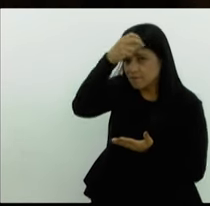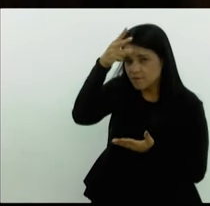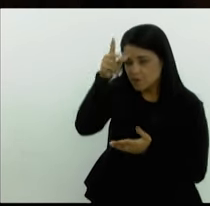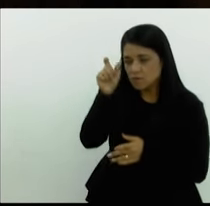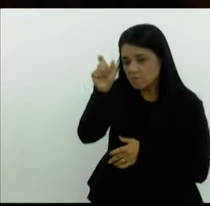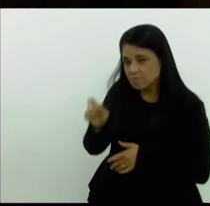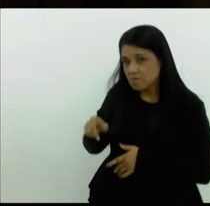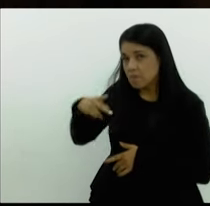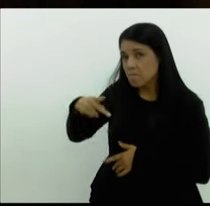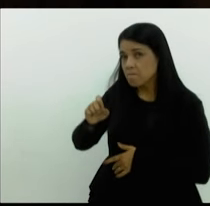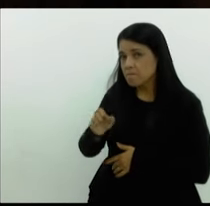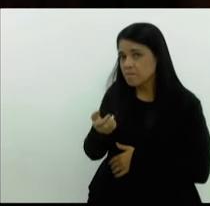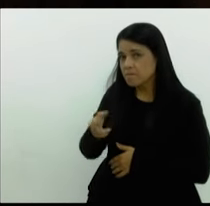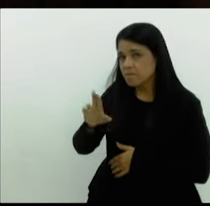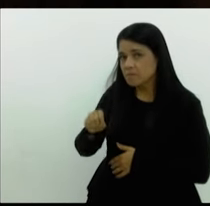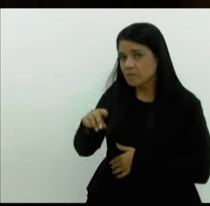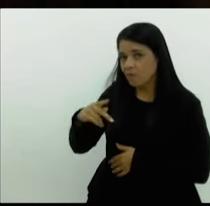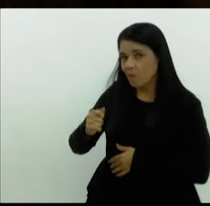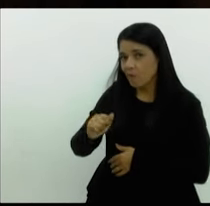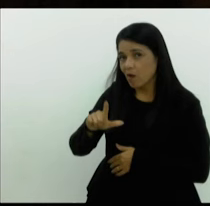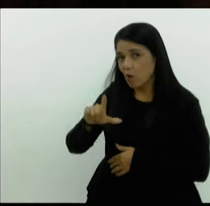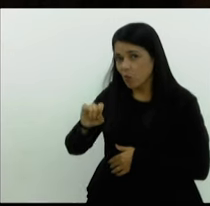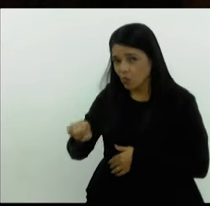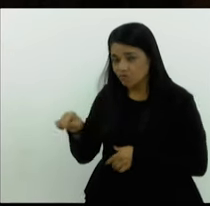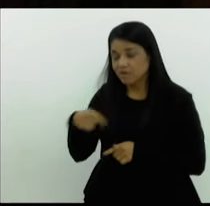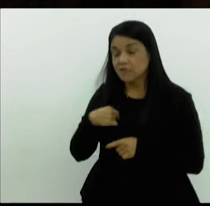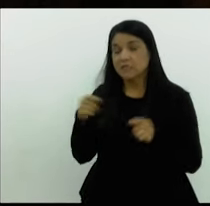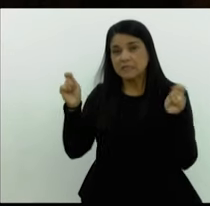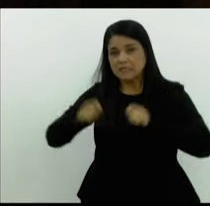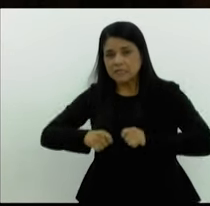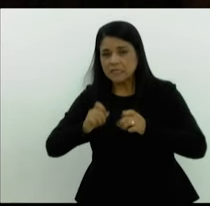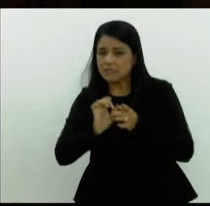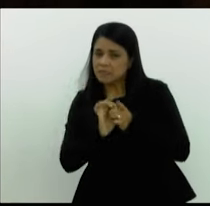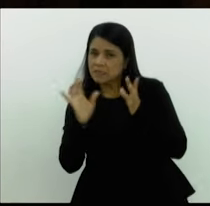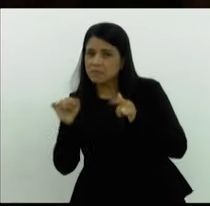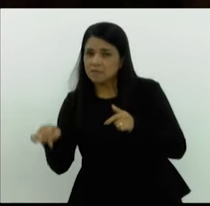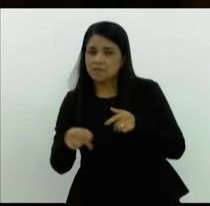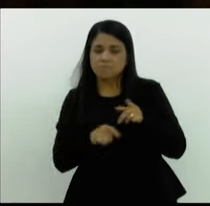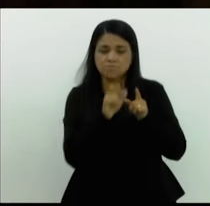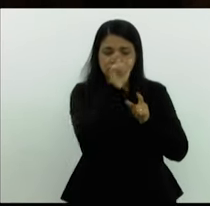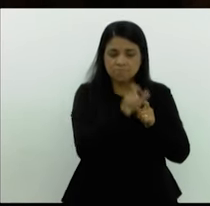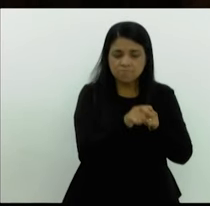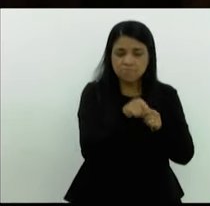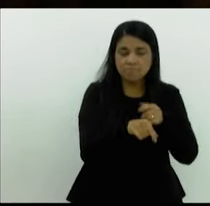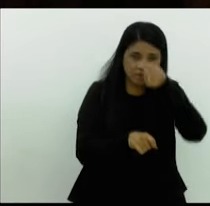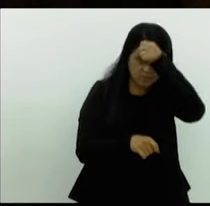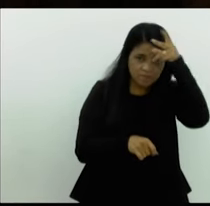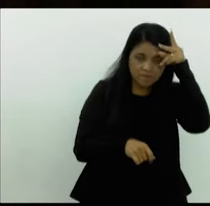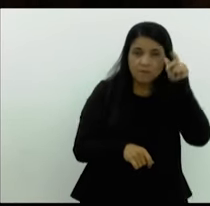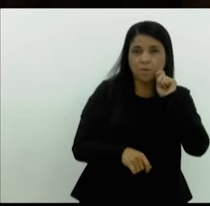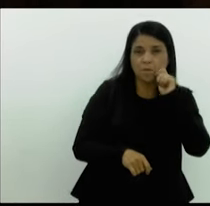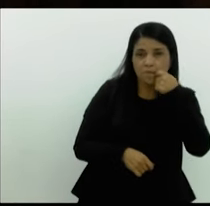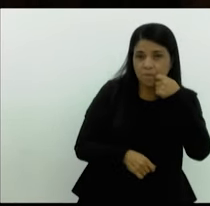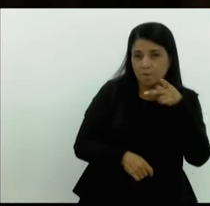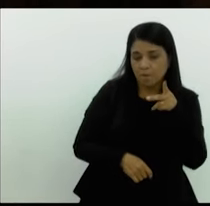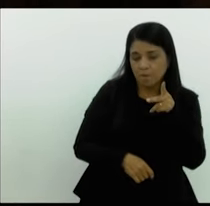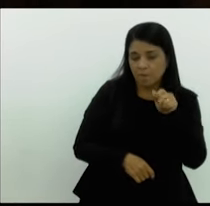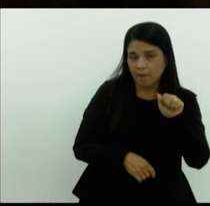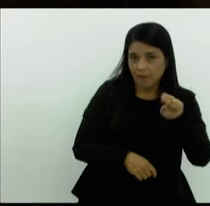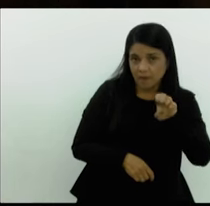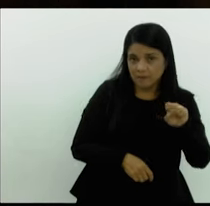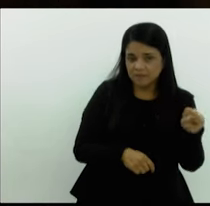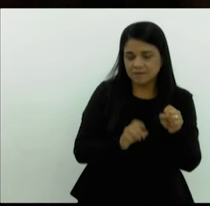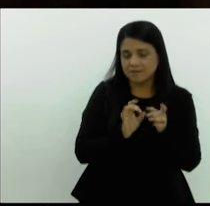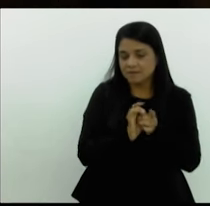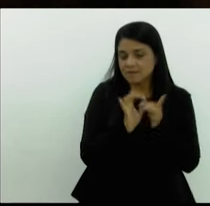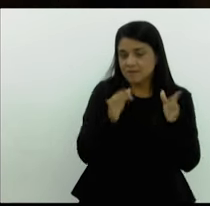prefeitura para Pedro Paulo e permitir que Eduardo Paes, o famoso nervosinho, possa ter um caminho